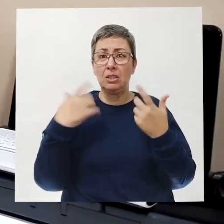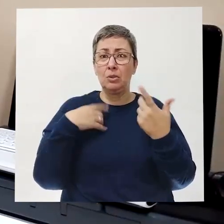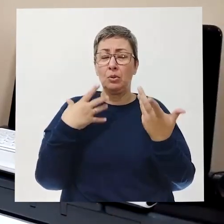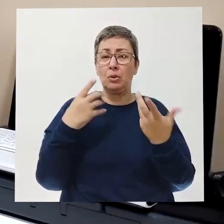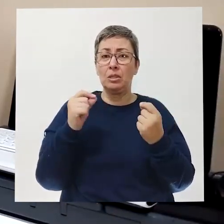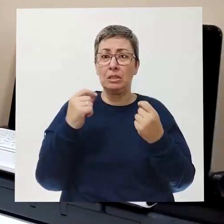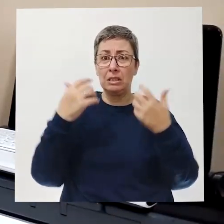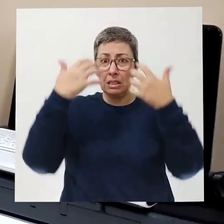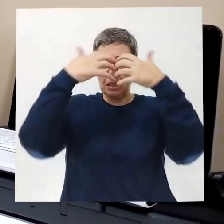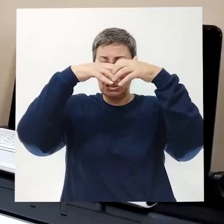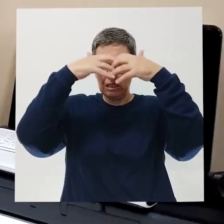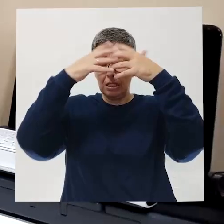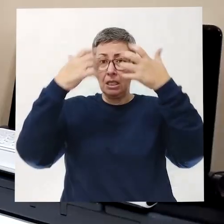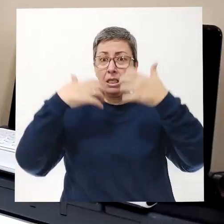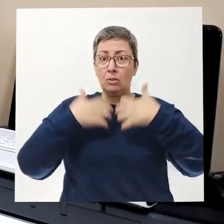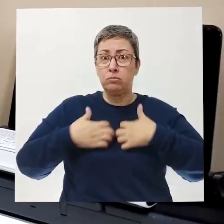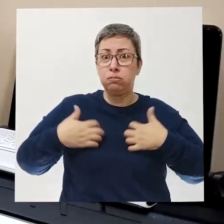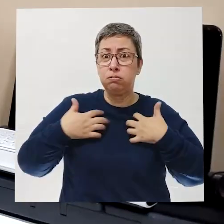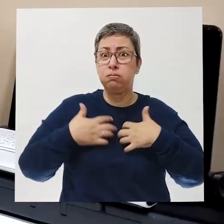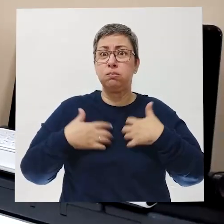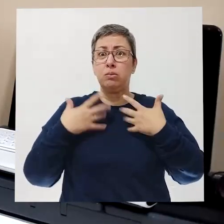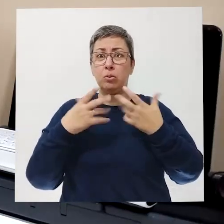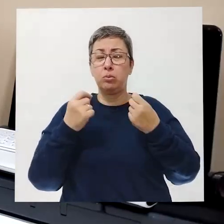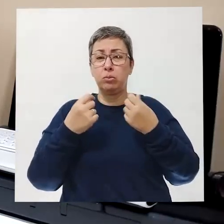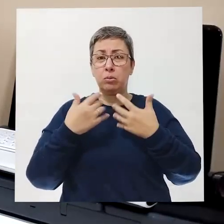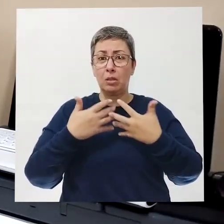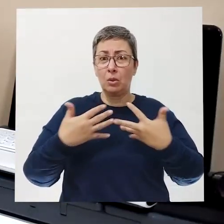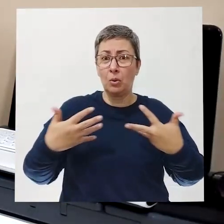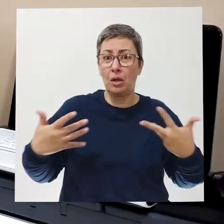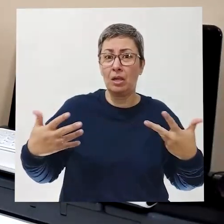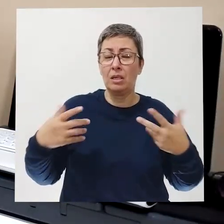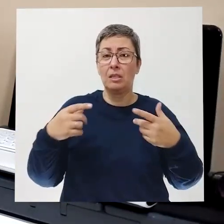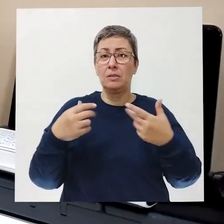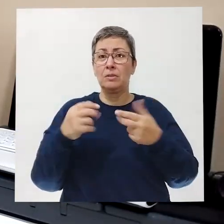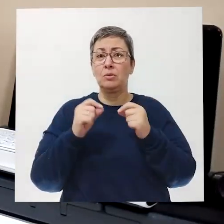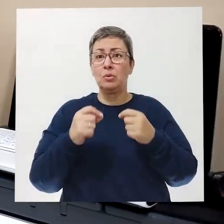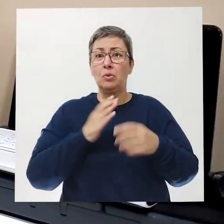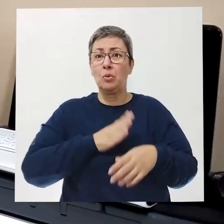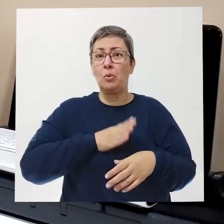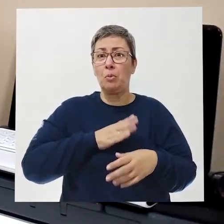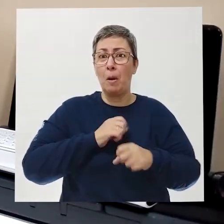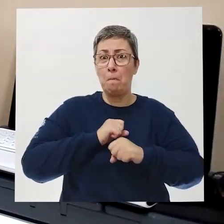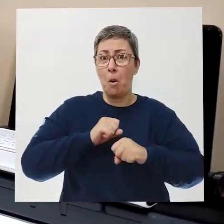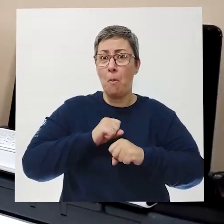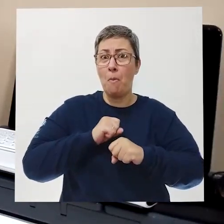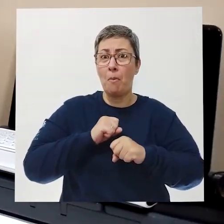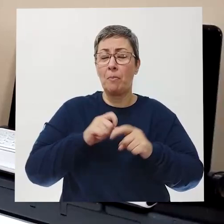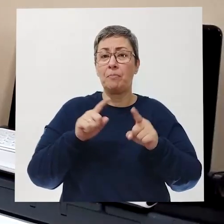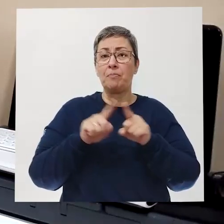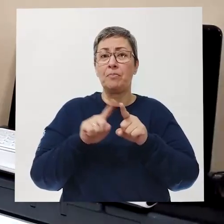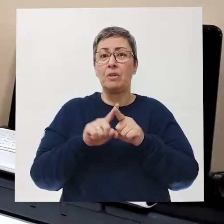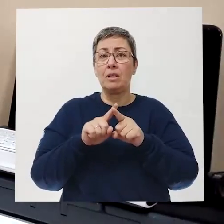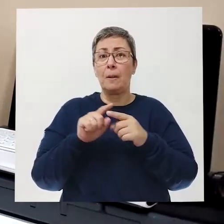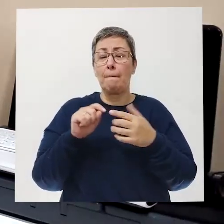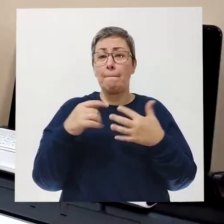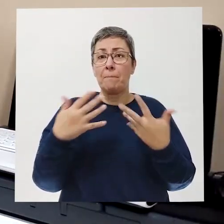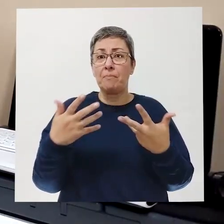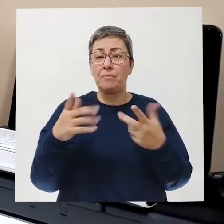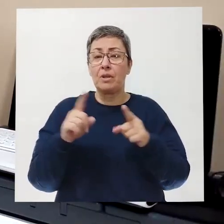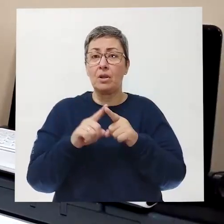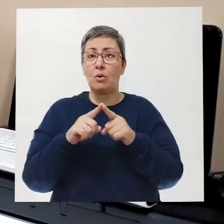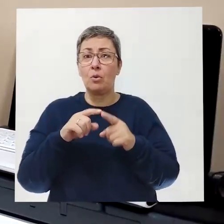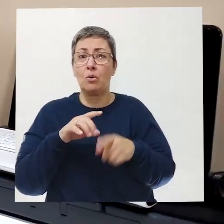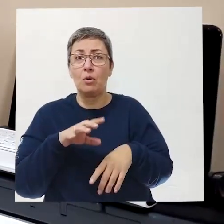sofre estímulos estressantes, liberando substâncias que fazem o coração disparar,